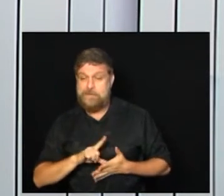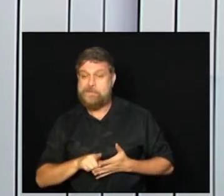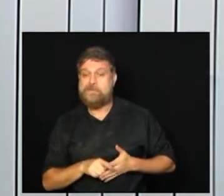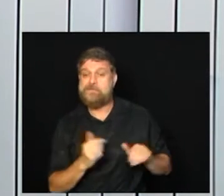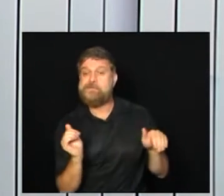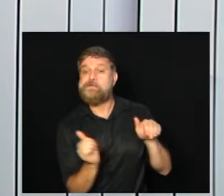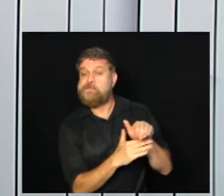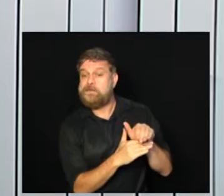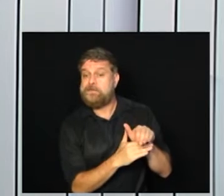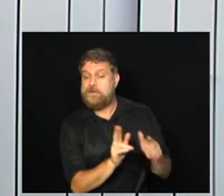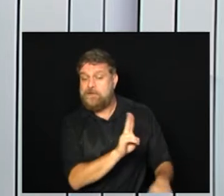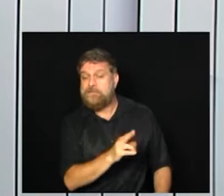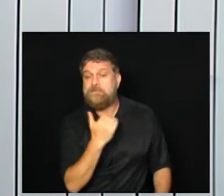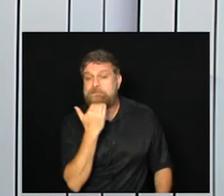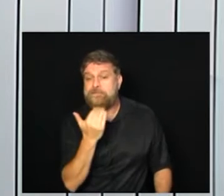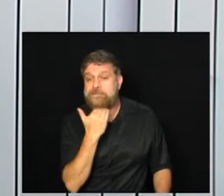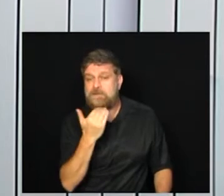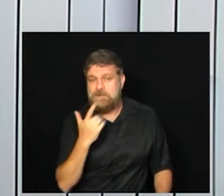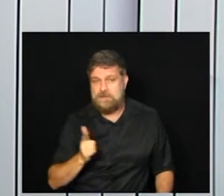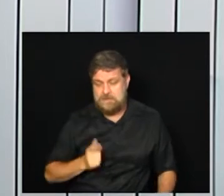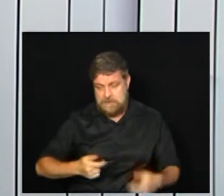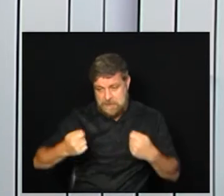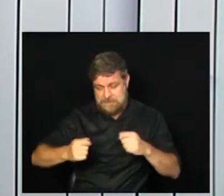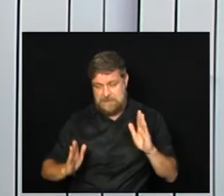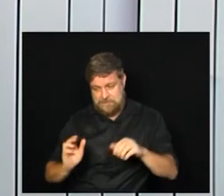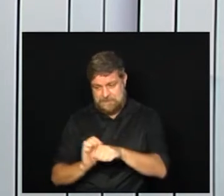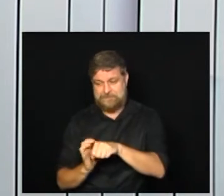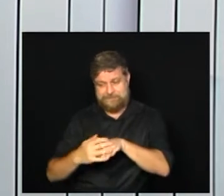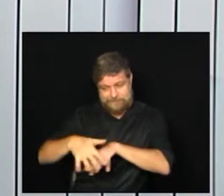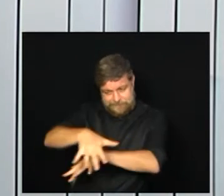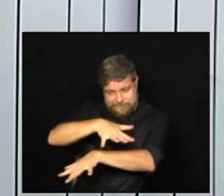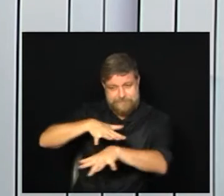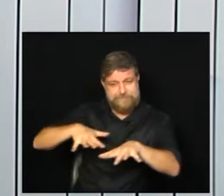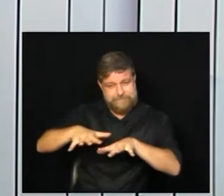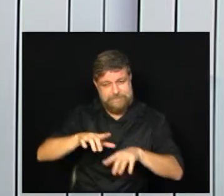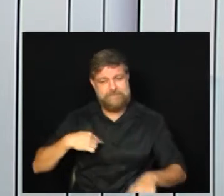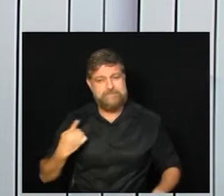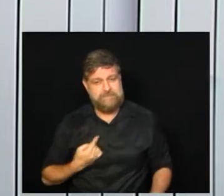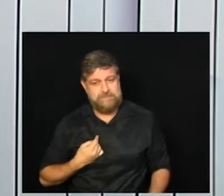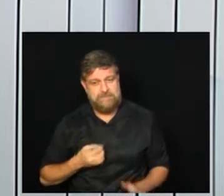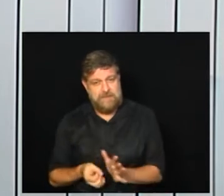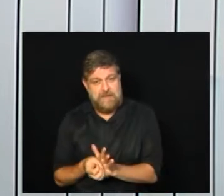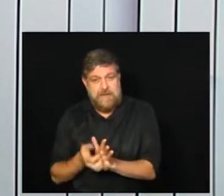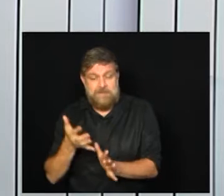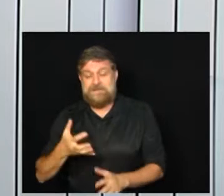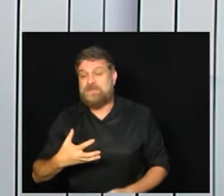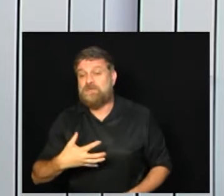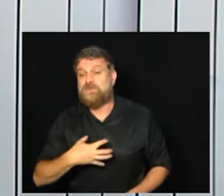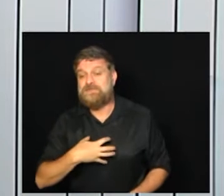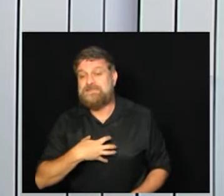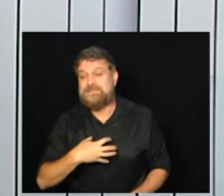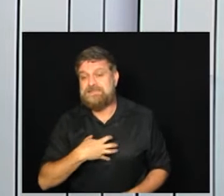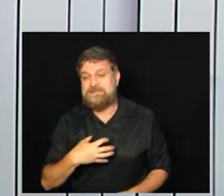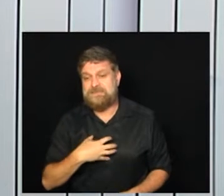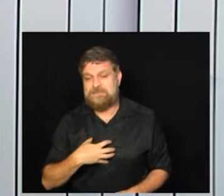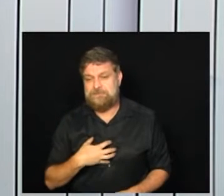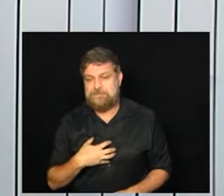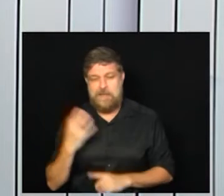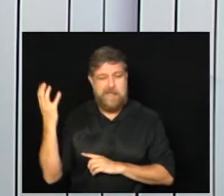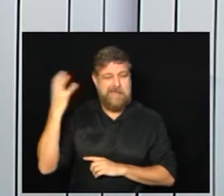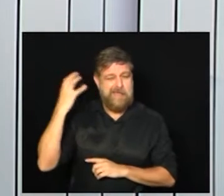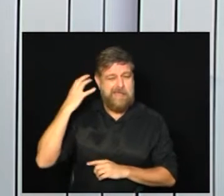isso que precisa ter, principalmente em época de pandemia, que às vezes o sentimento ele acaba falando um pouquinho